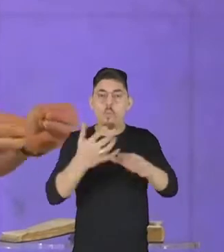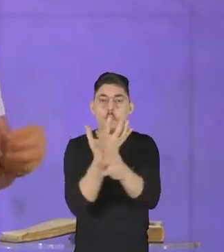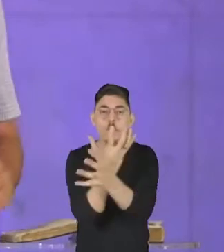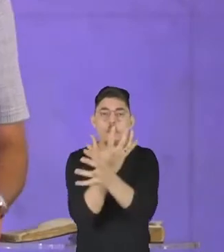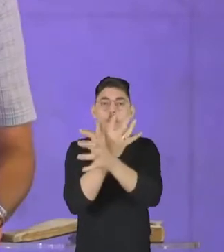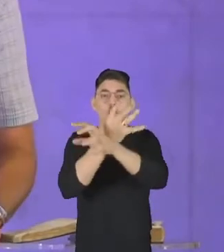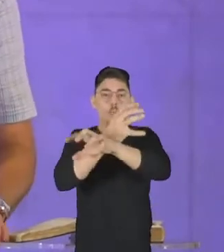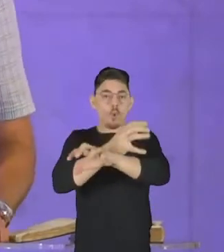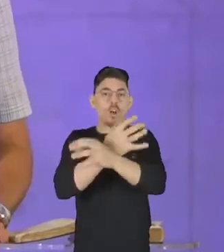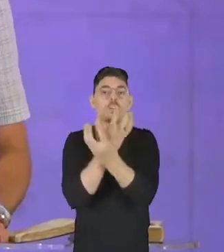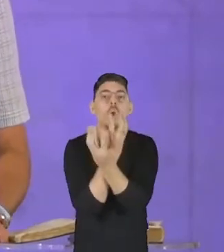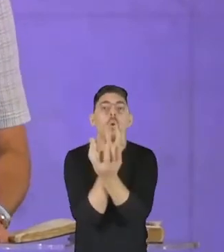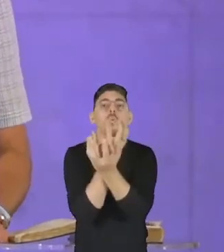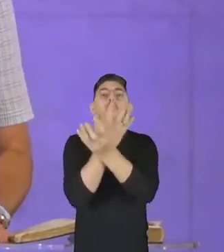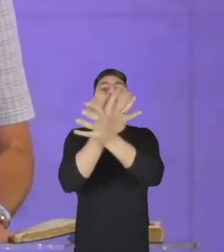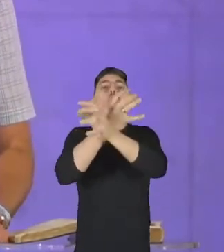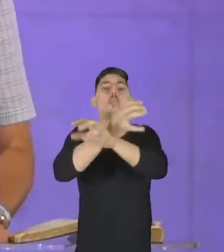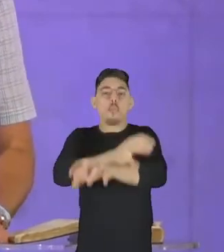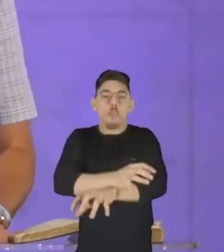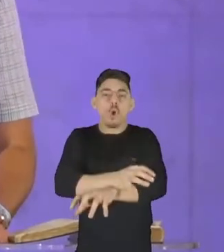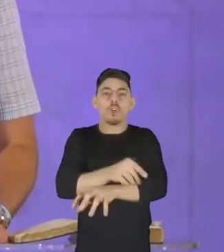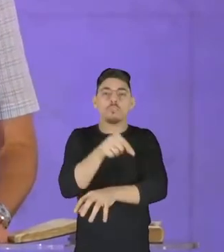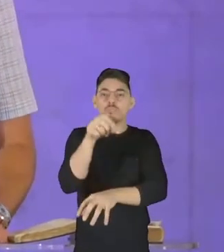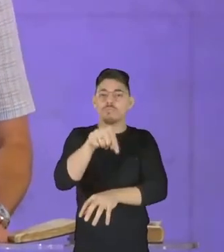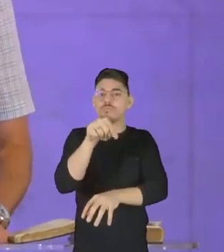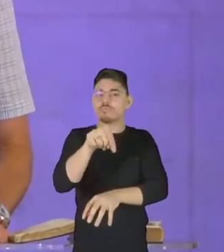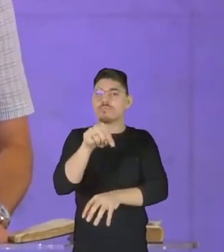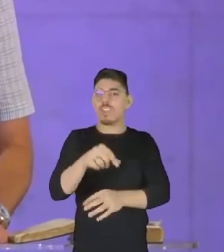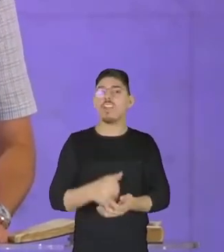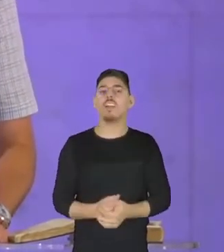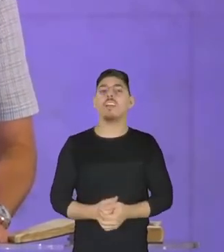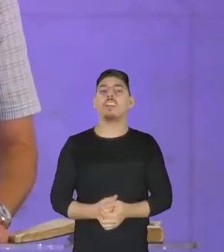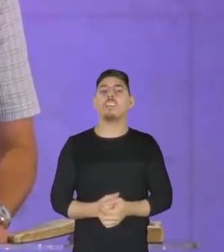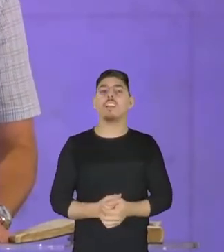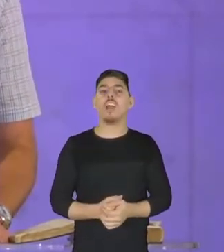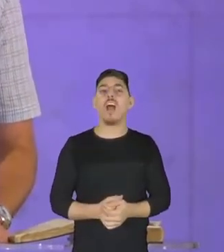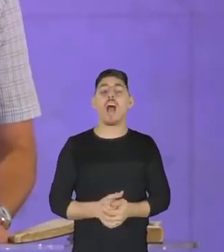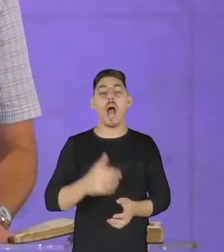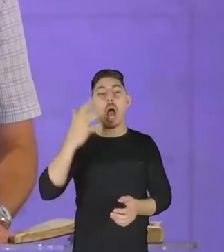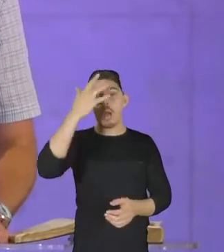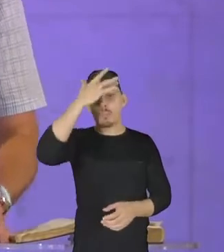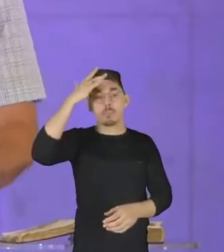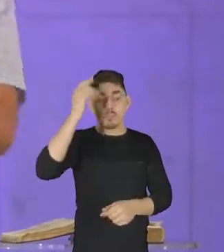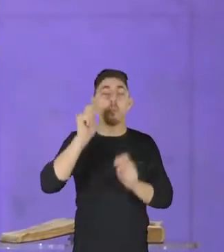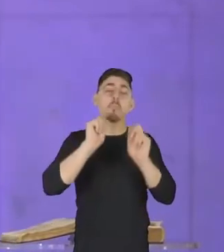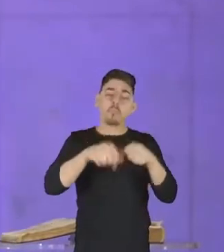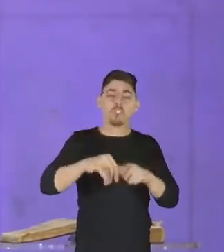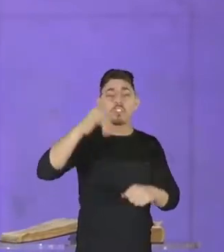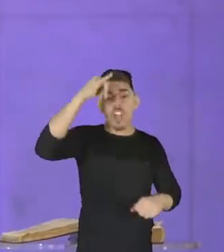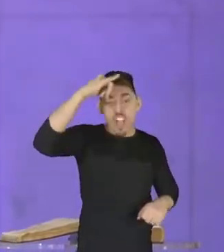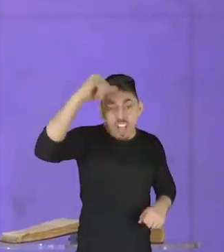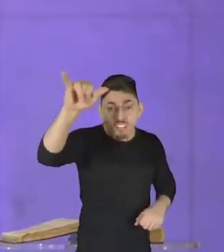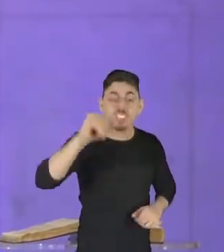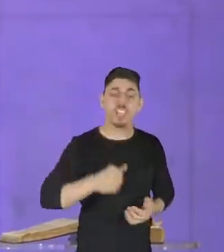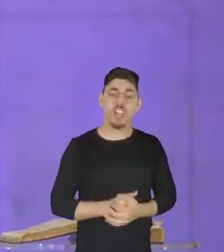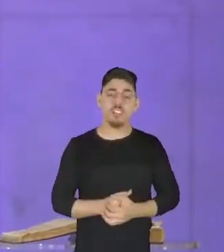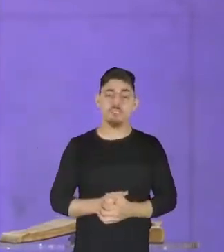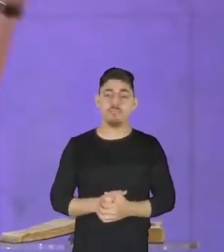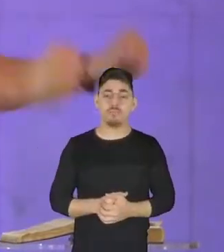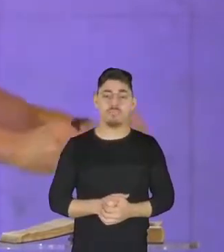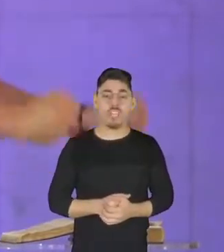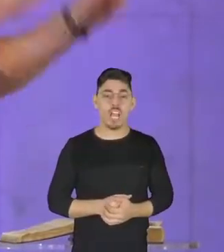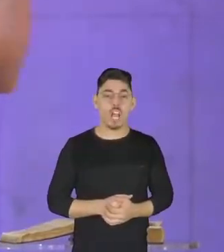plano original de Deus para o seu povo. Esse deserto não era para ter acontecido. O povo saiu do Egito e foi